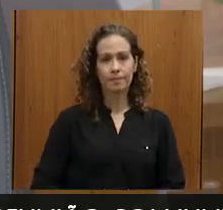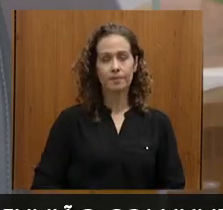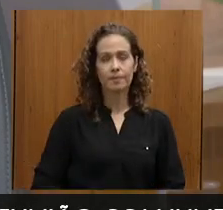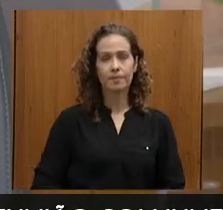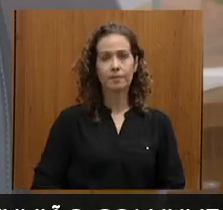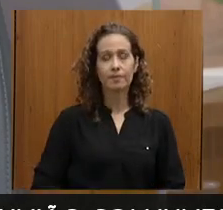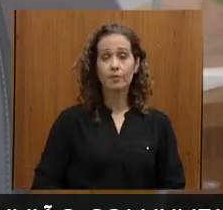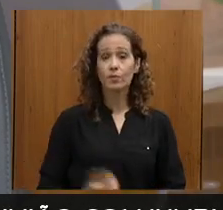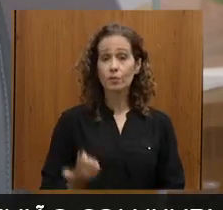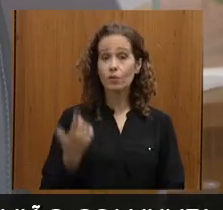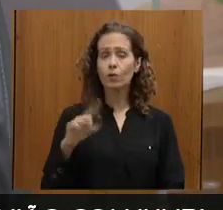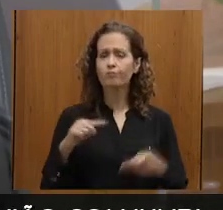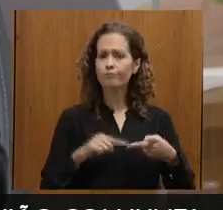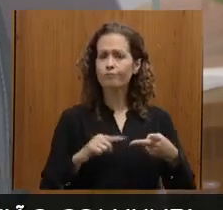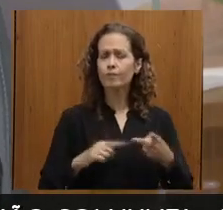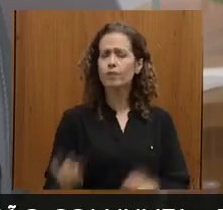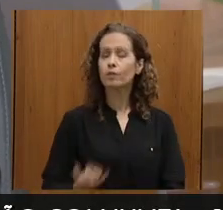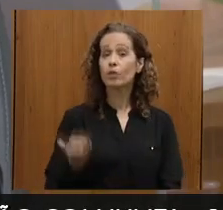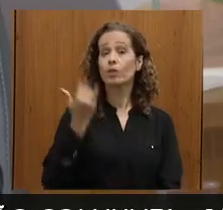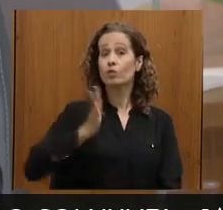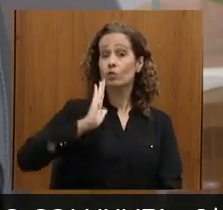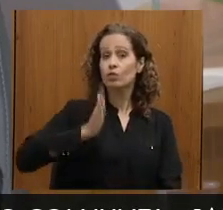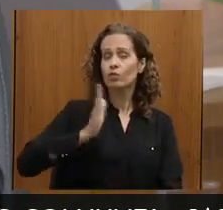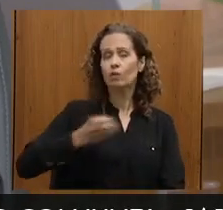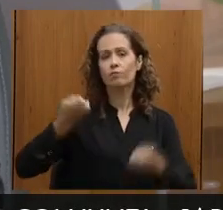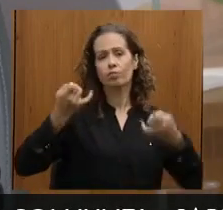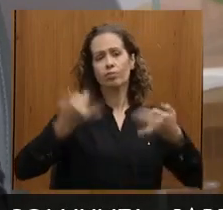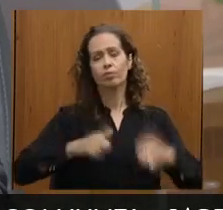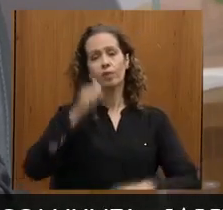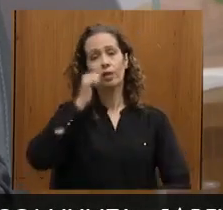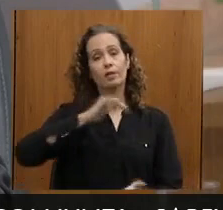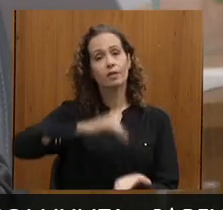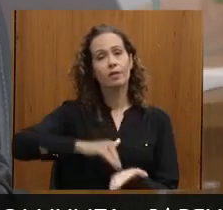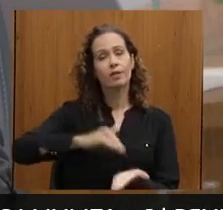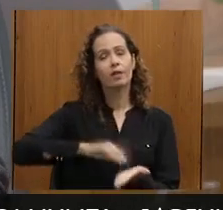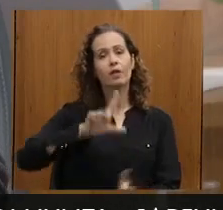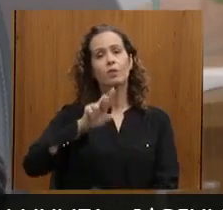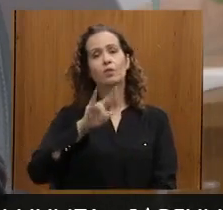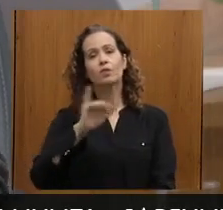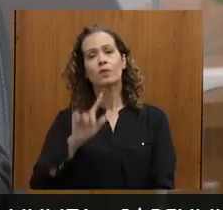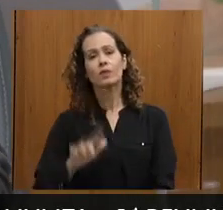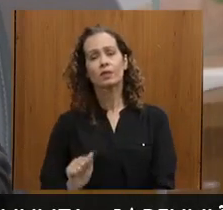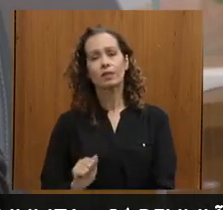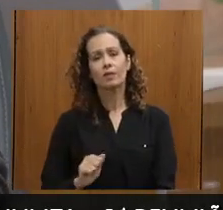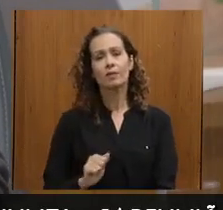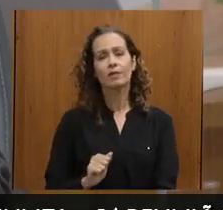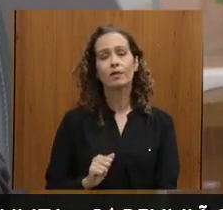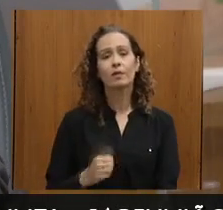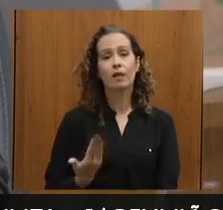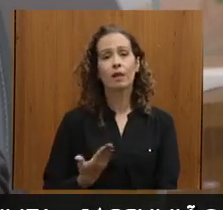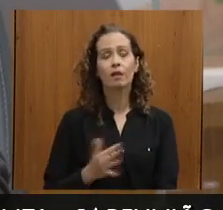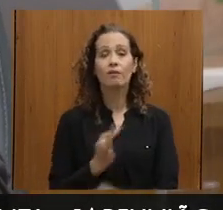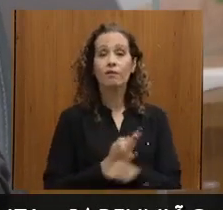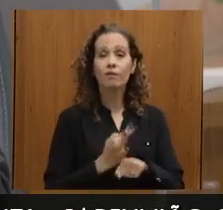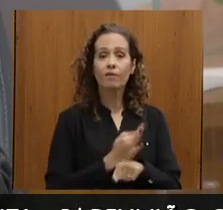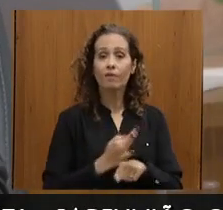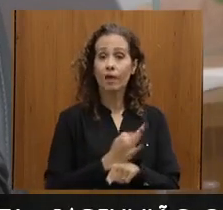Um outro ponto importante, também já citado pela secretária Luísa Barreto, a questão das férias-prêmios